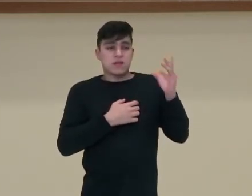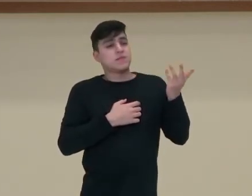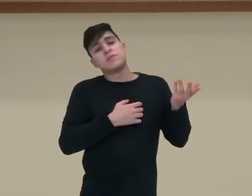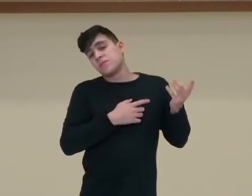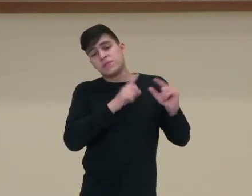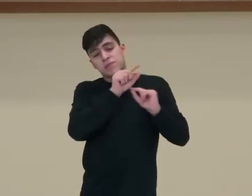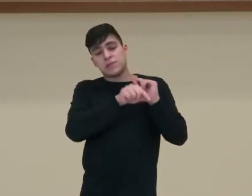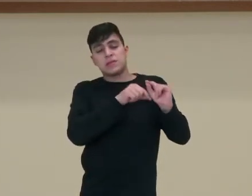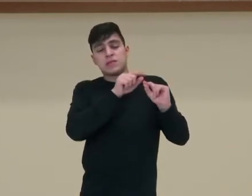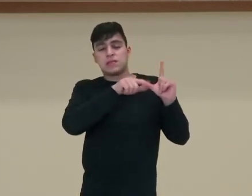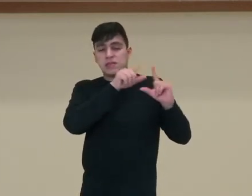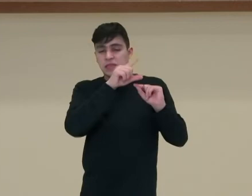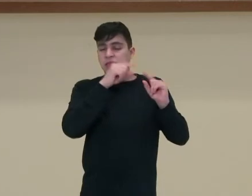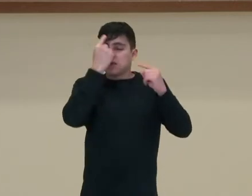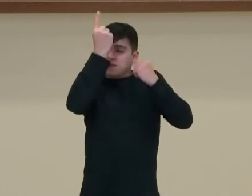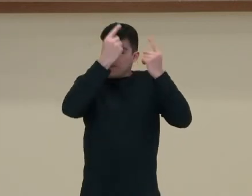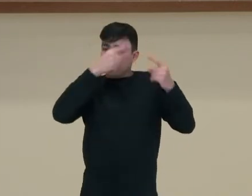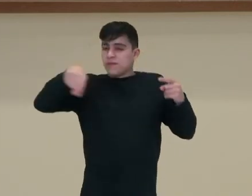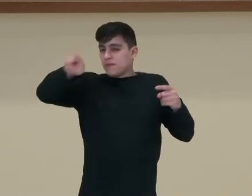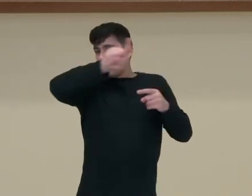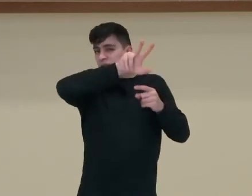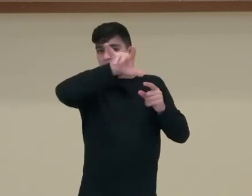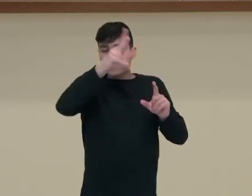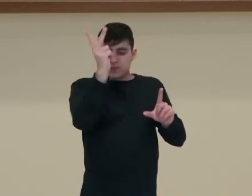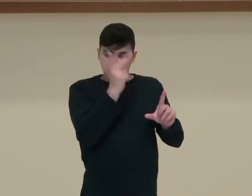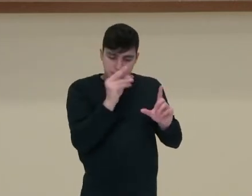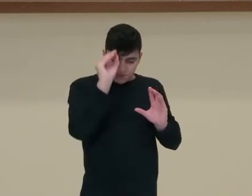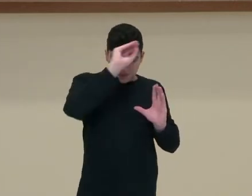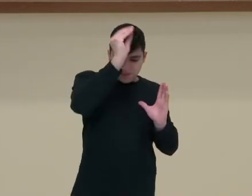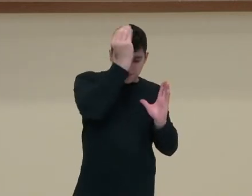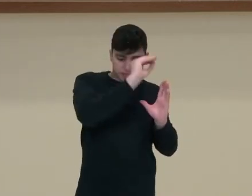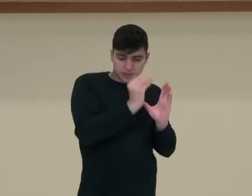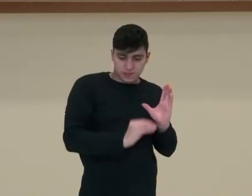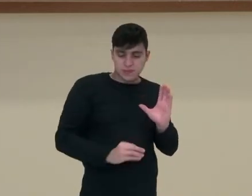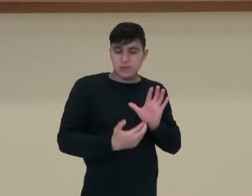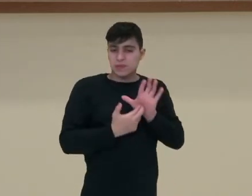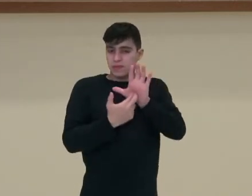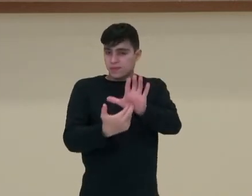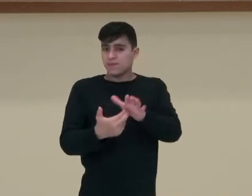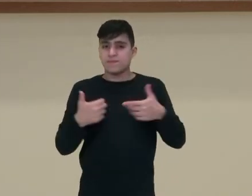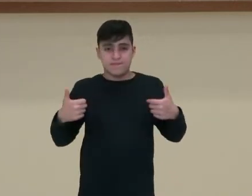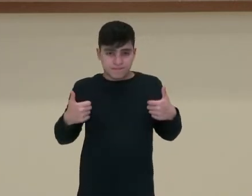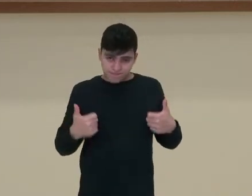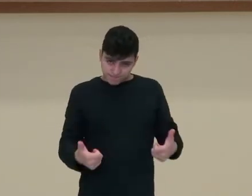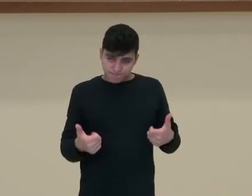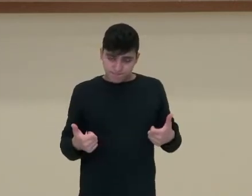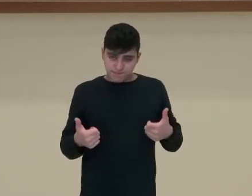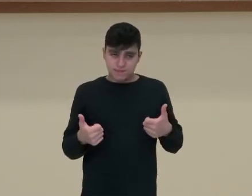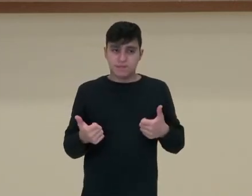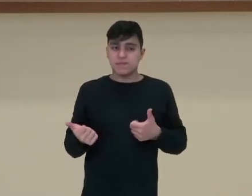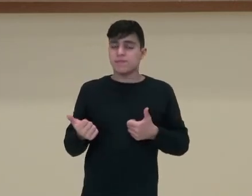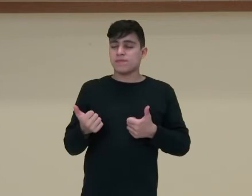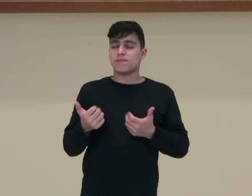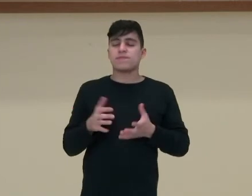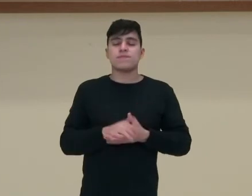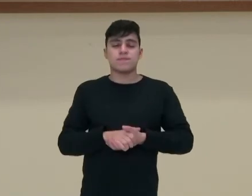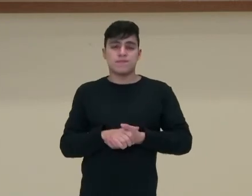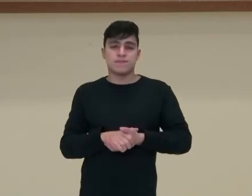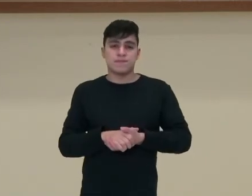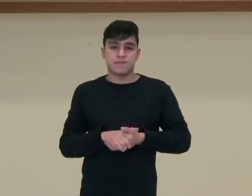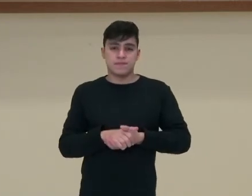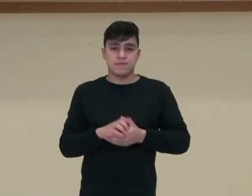Vou fazer uma estrela. Enfim, vão criando esses símbolos também para representar a partitura de vocês. Não convencional, tá